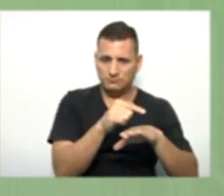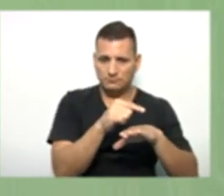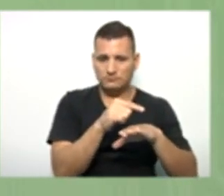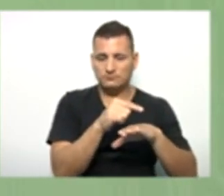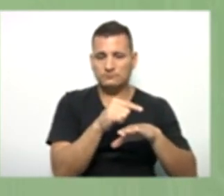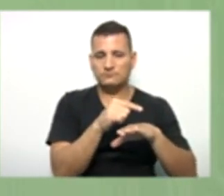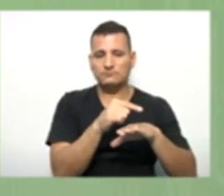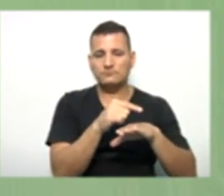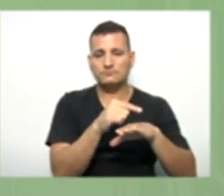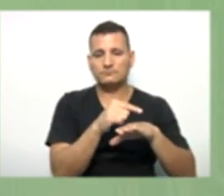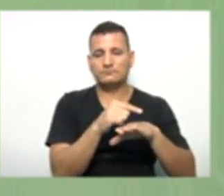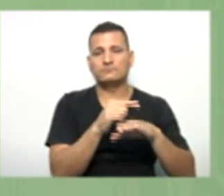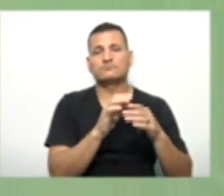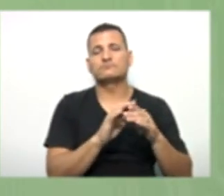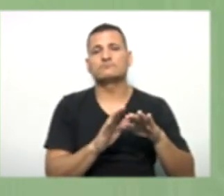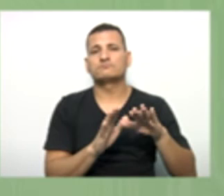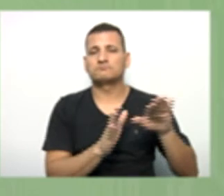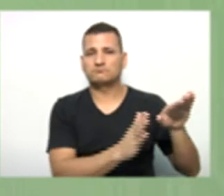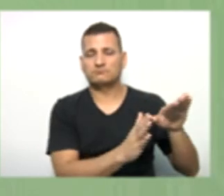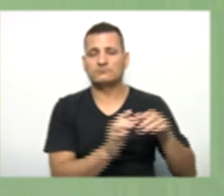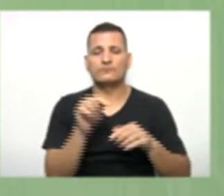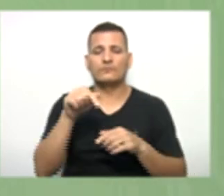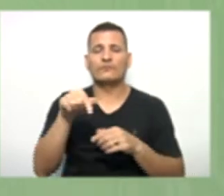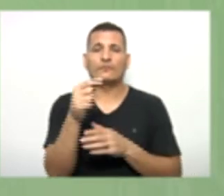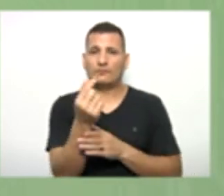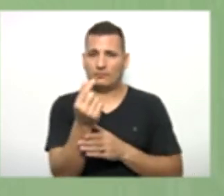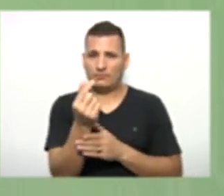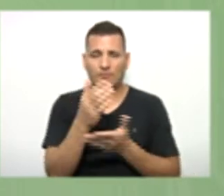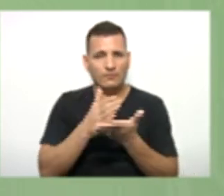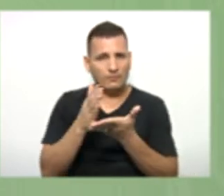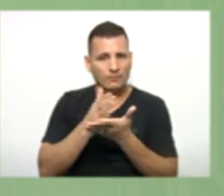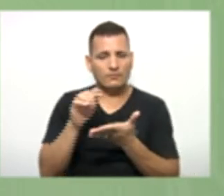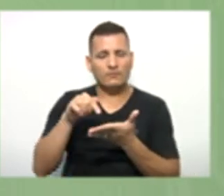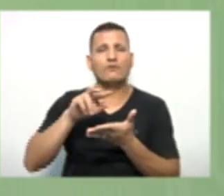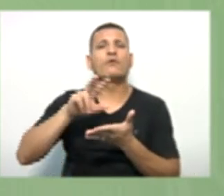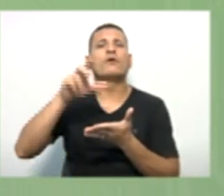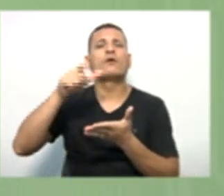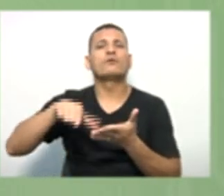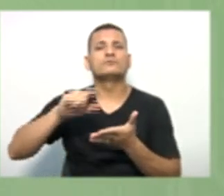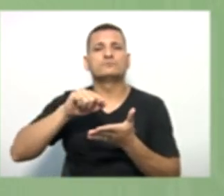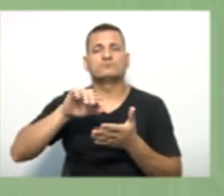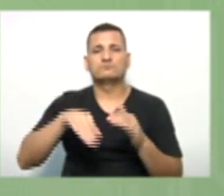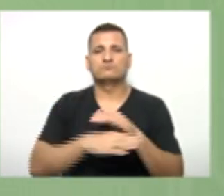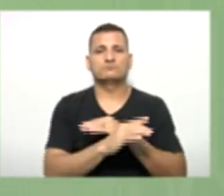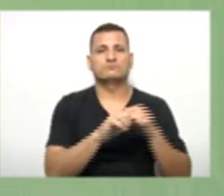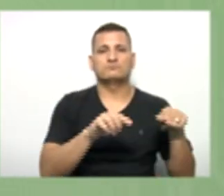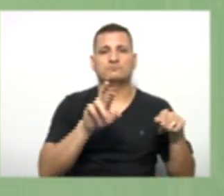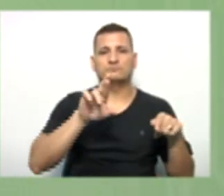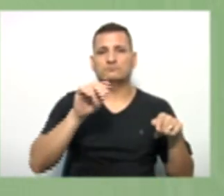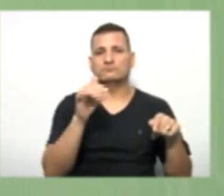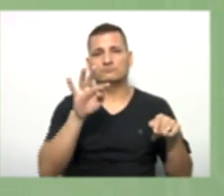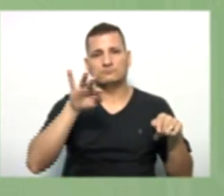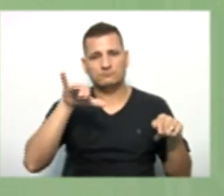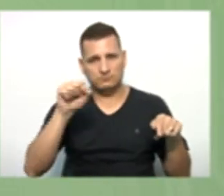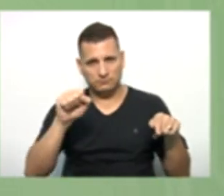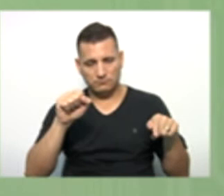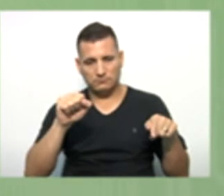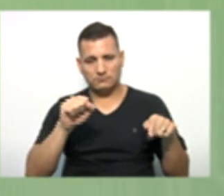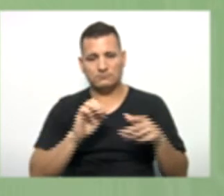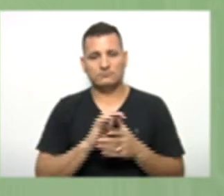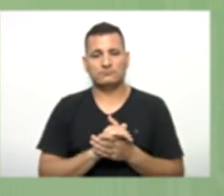tudo que sobrar de lucro do ato não cooperativo vai para RATs. Correto? Então, aqui,